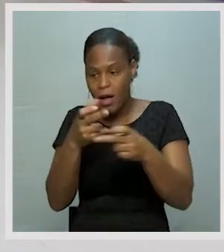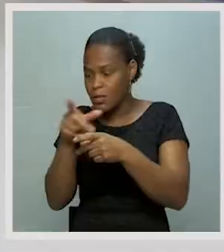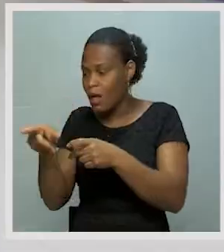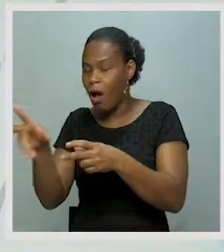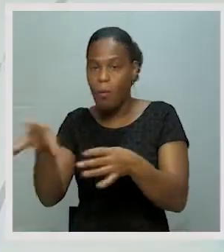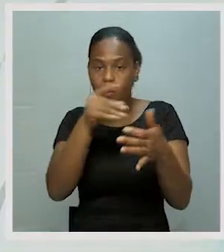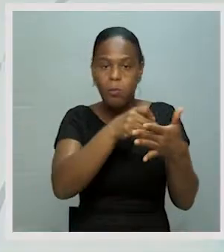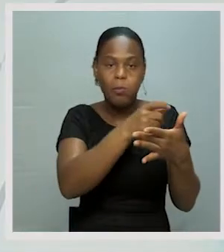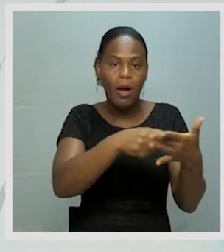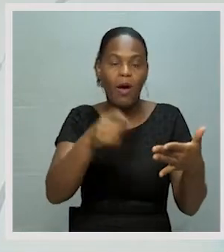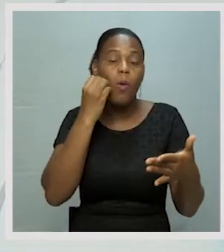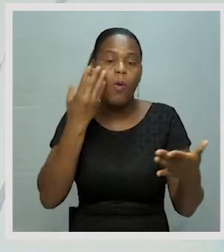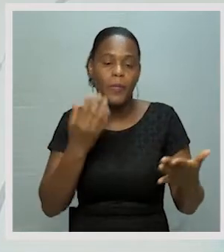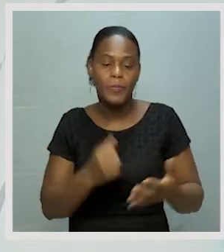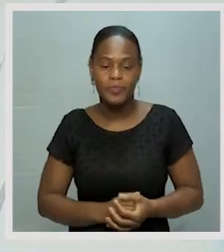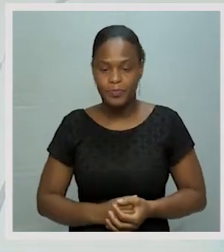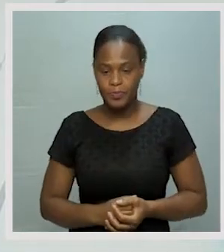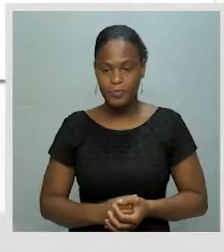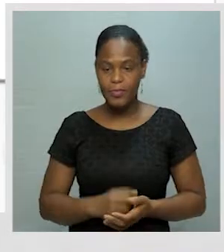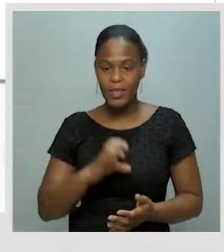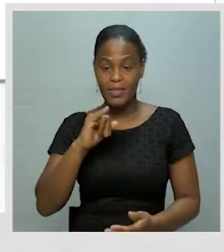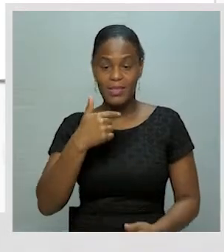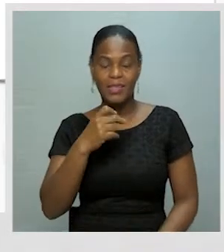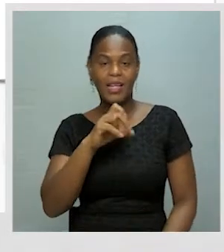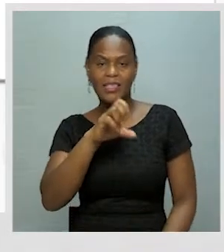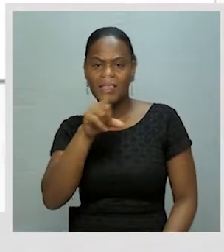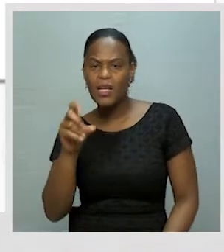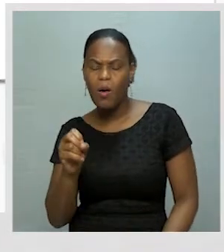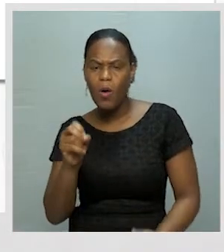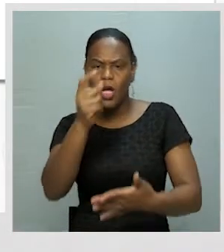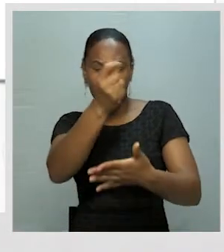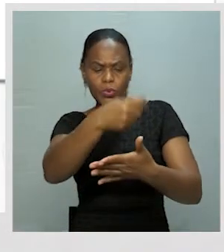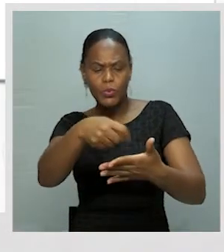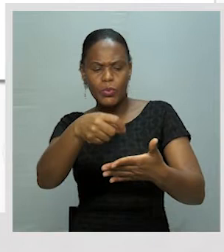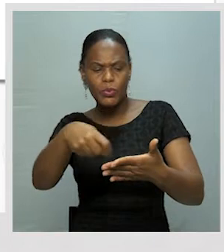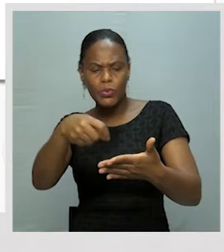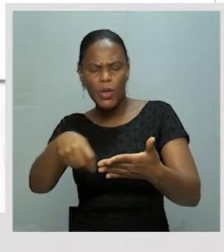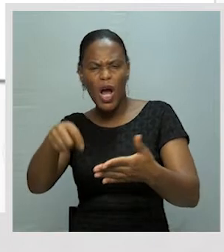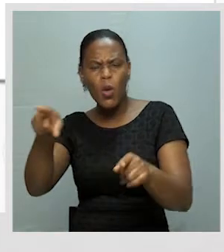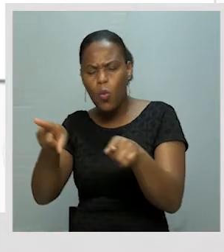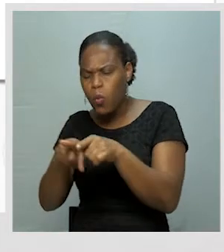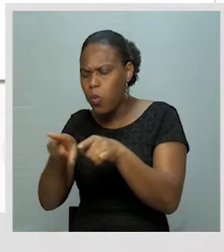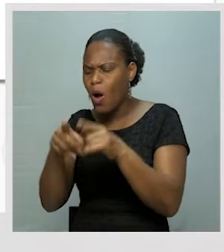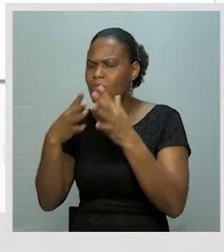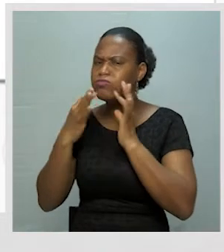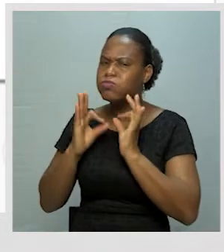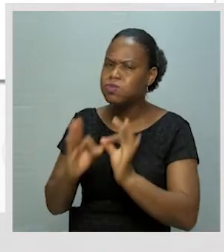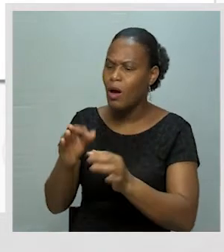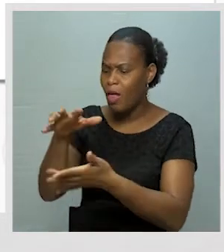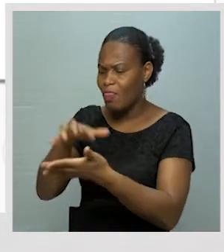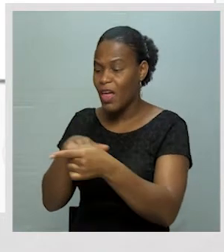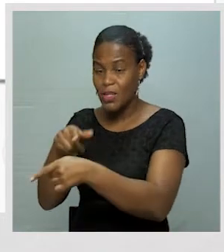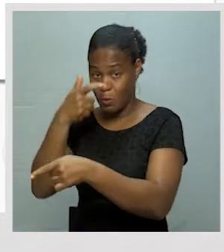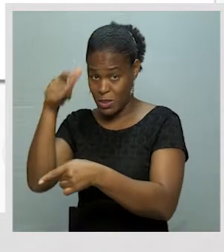A citação direta é a transcrição fiel do texto do autor da obra pesquisada. O